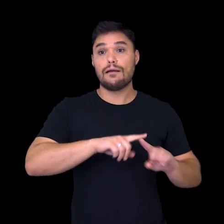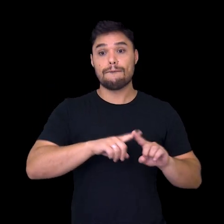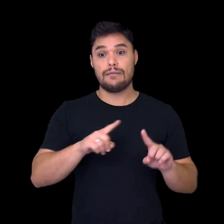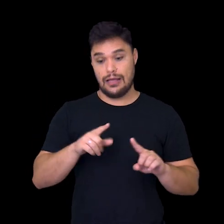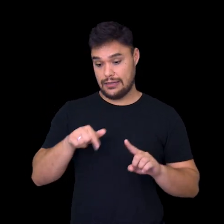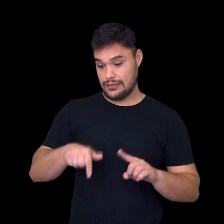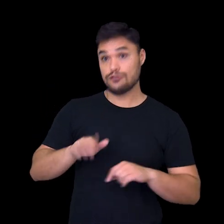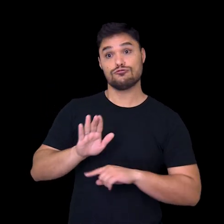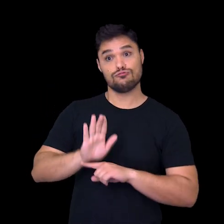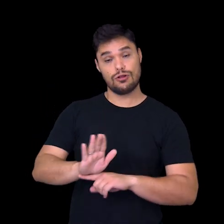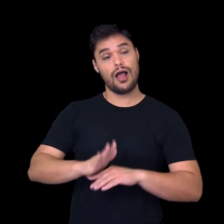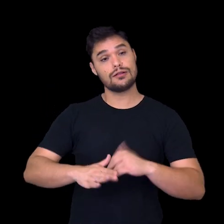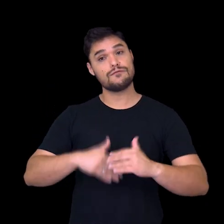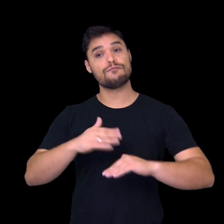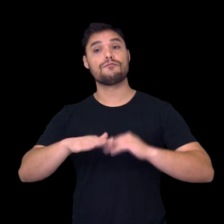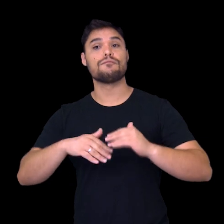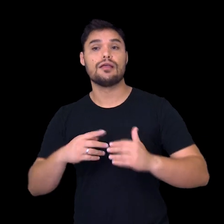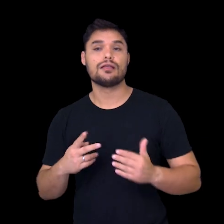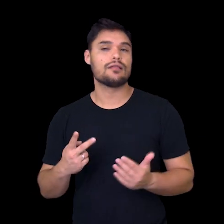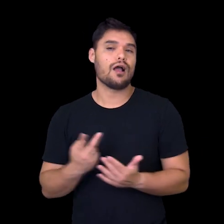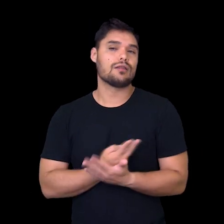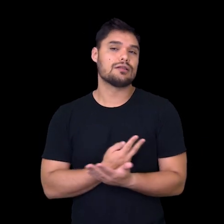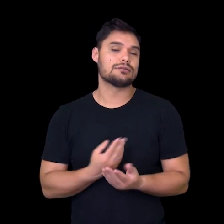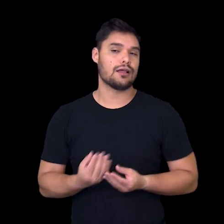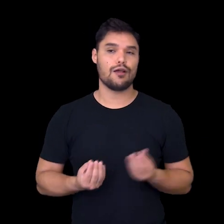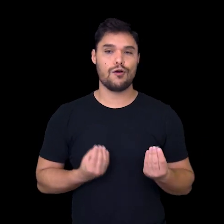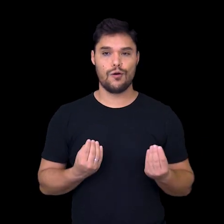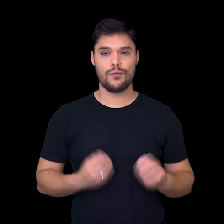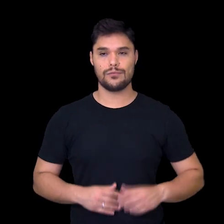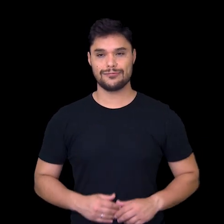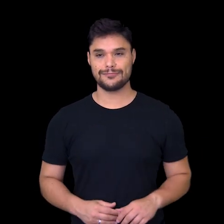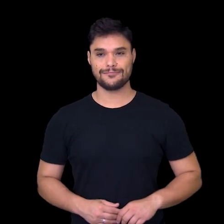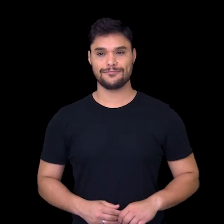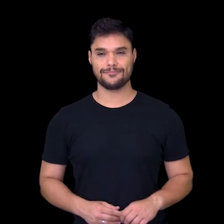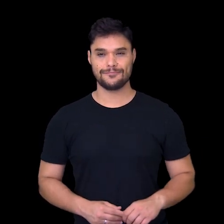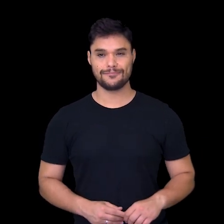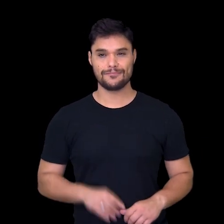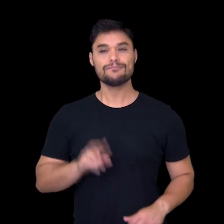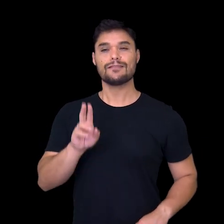de que esse desenvolvimento poderia acontecer a partir